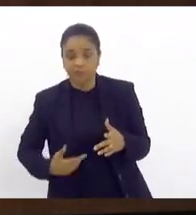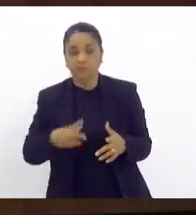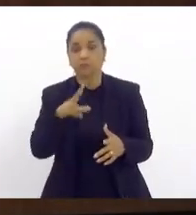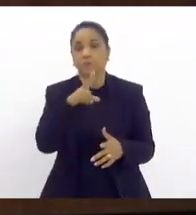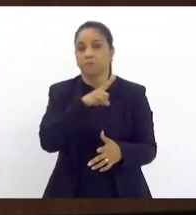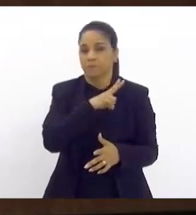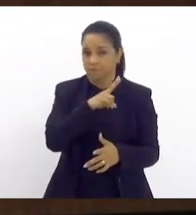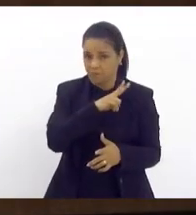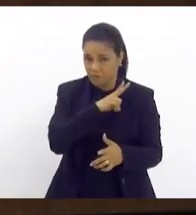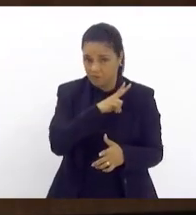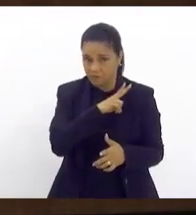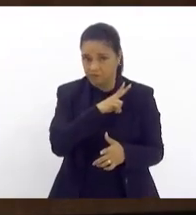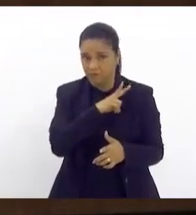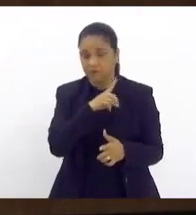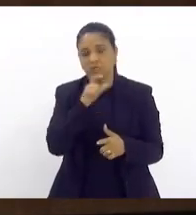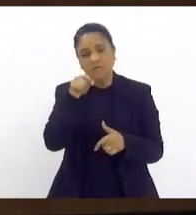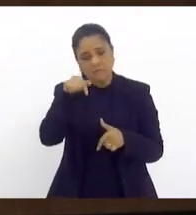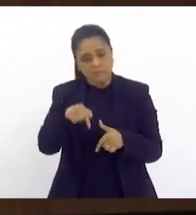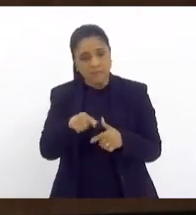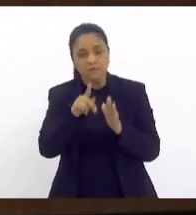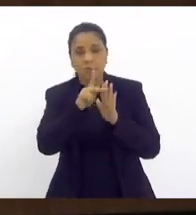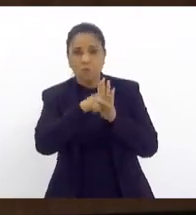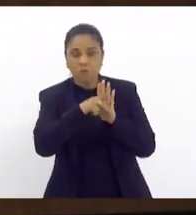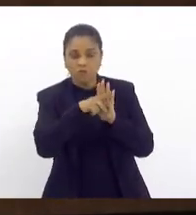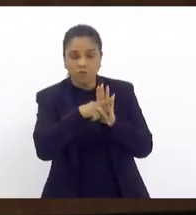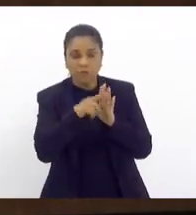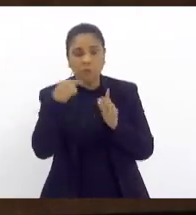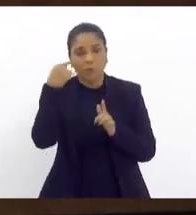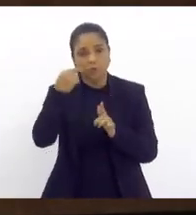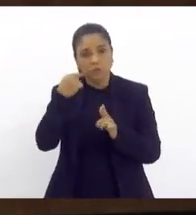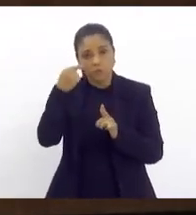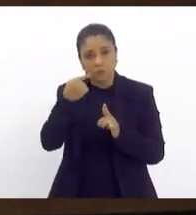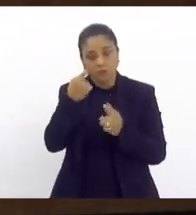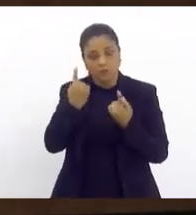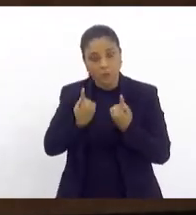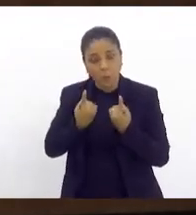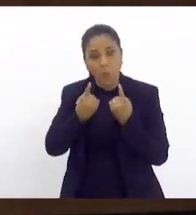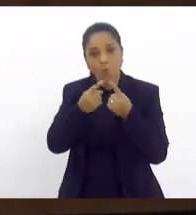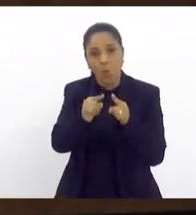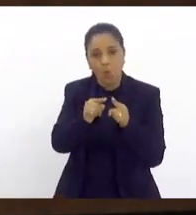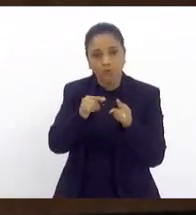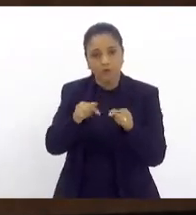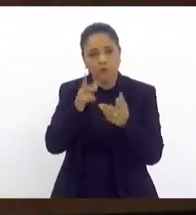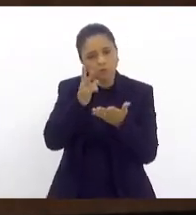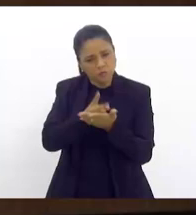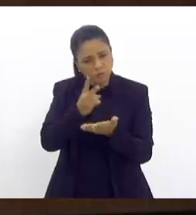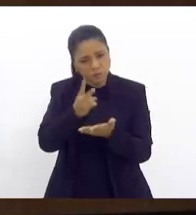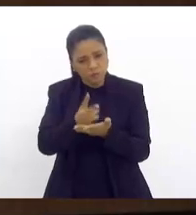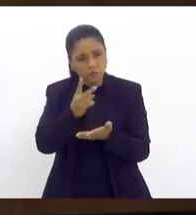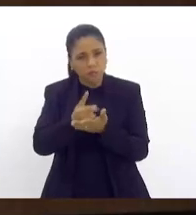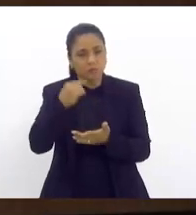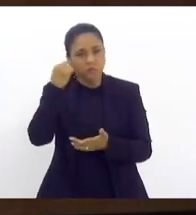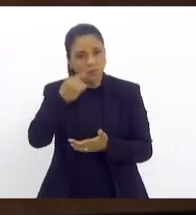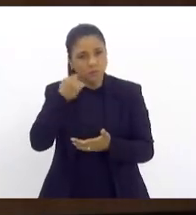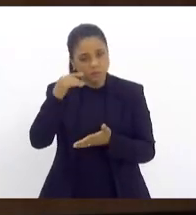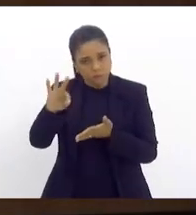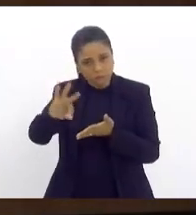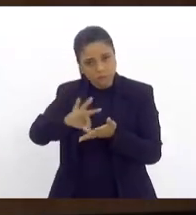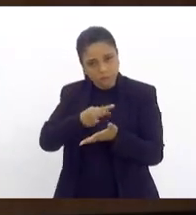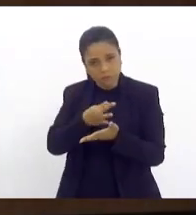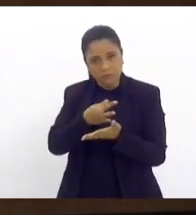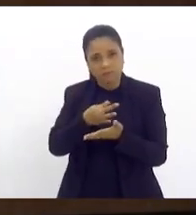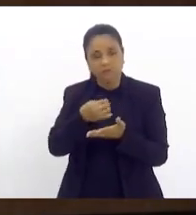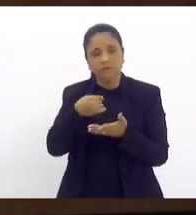de alguns deputados dessa casa hoje os mesmos deputados que estiveram ontem aqui se inscreveram para